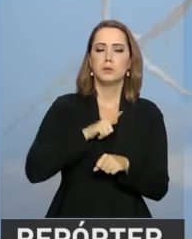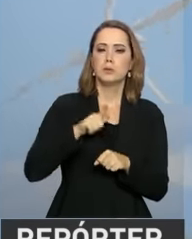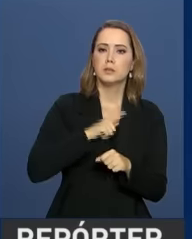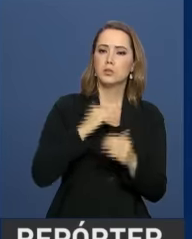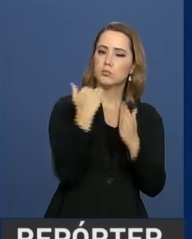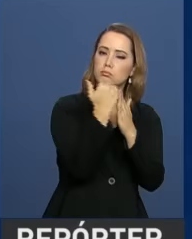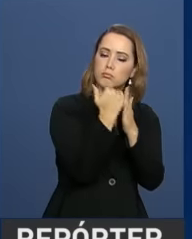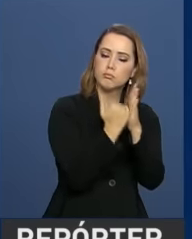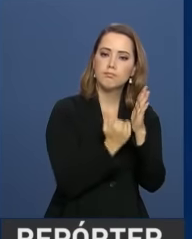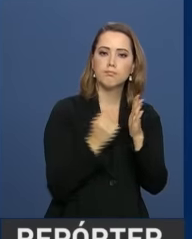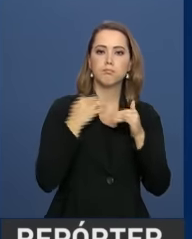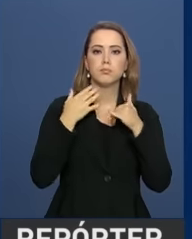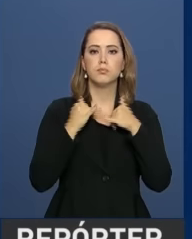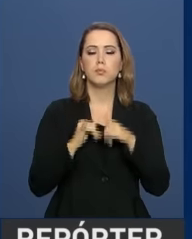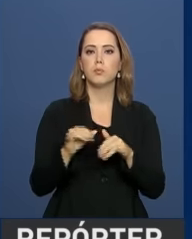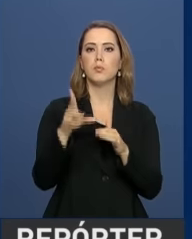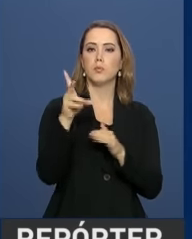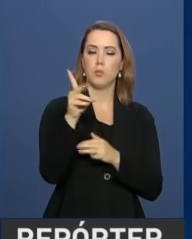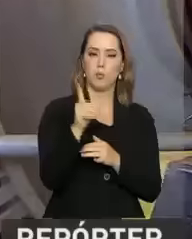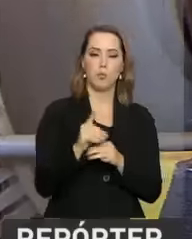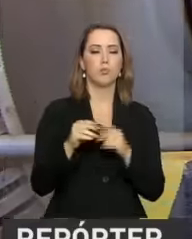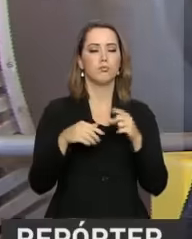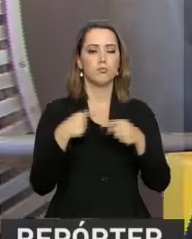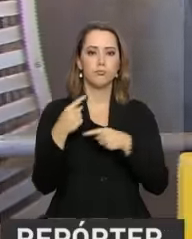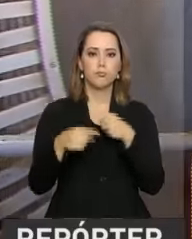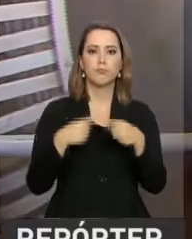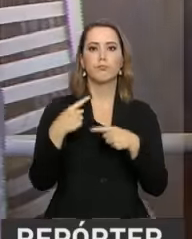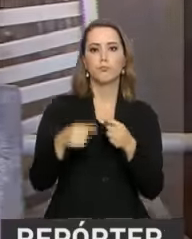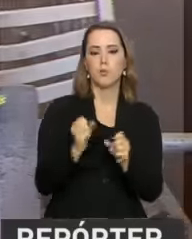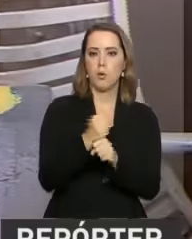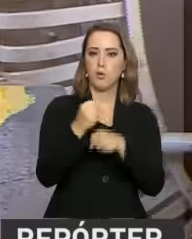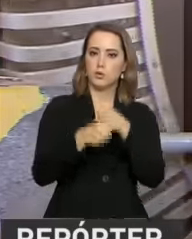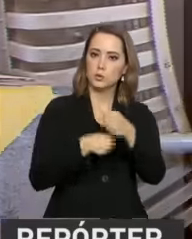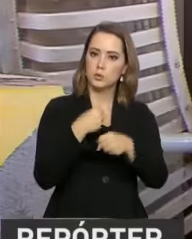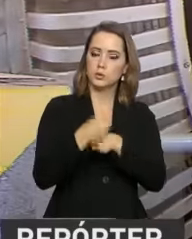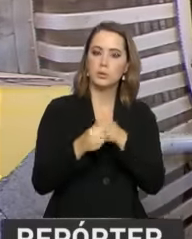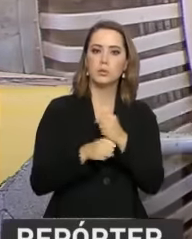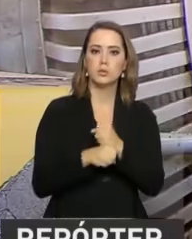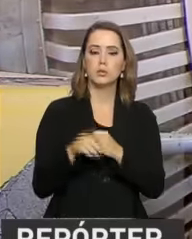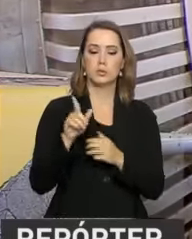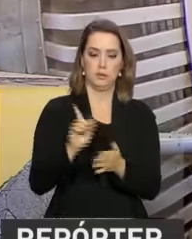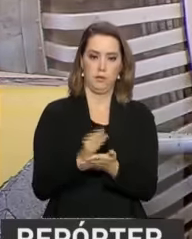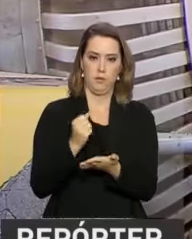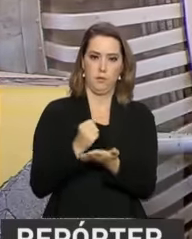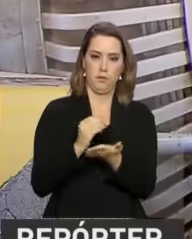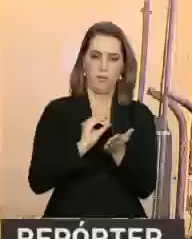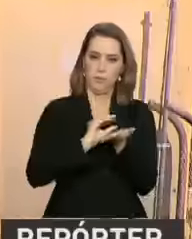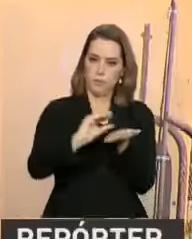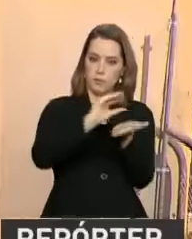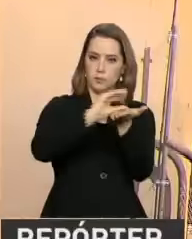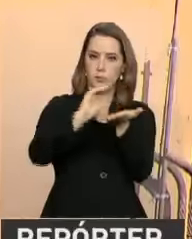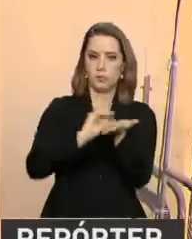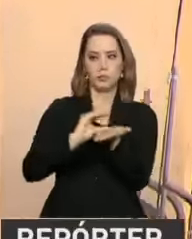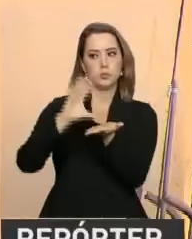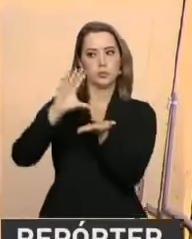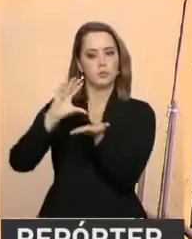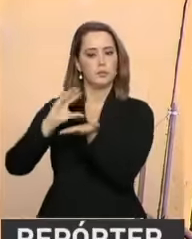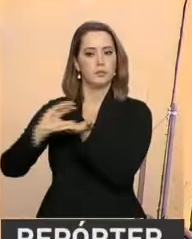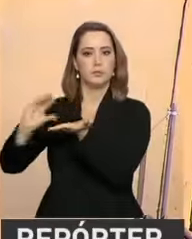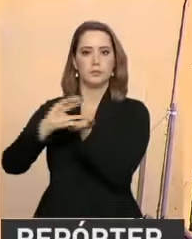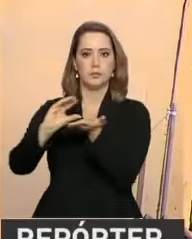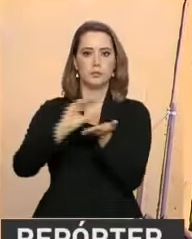de energia que é atualizado a cada ano e que prevê aumento nos investimentos em energia renovável dos